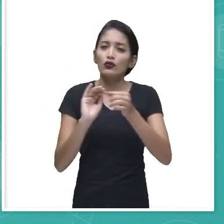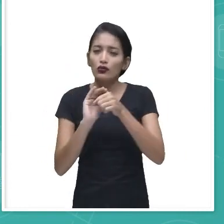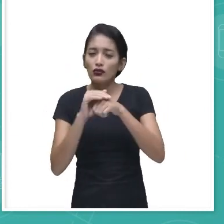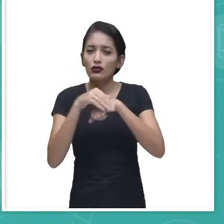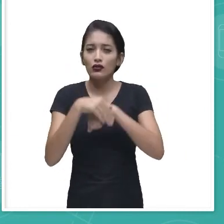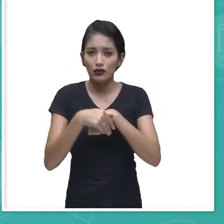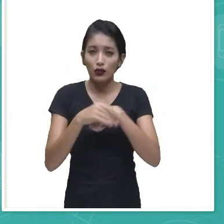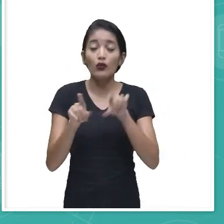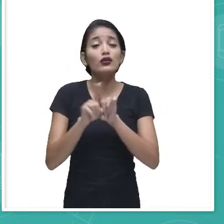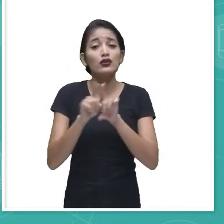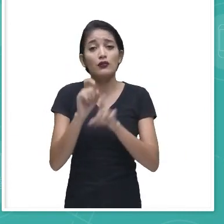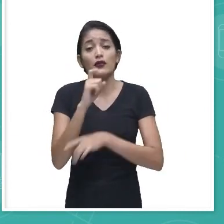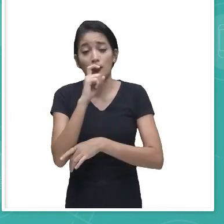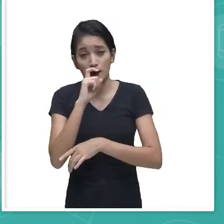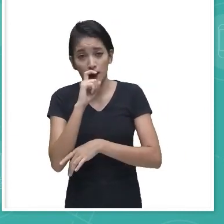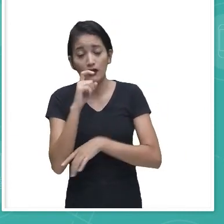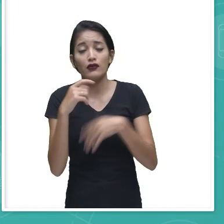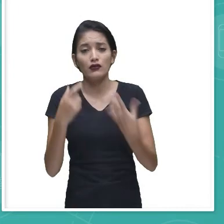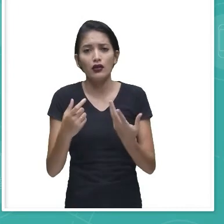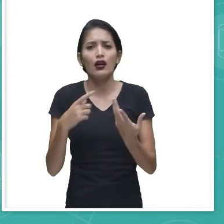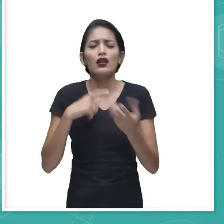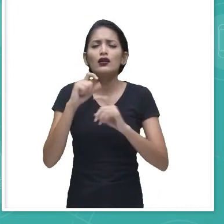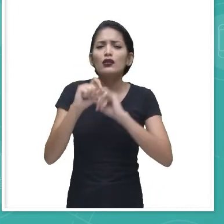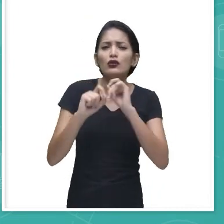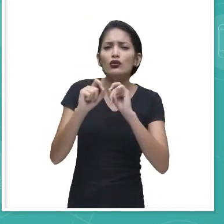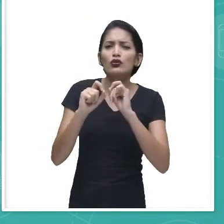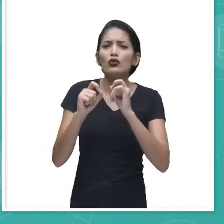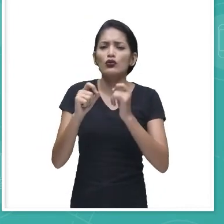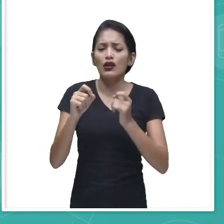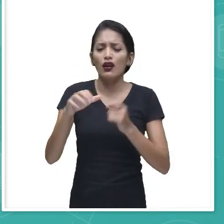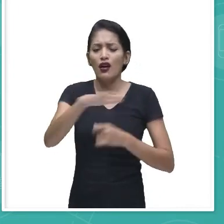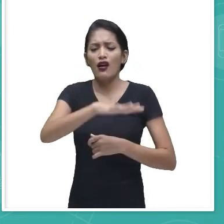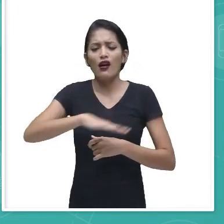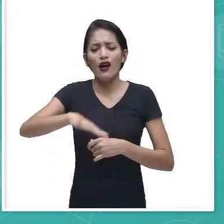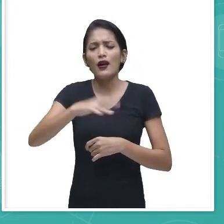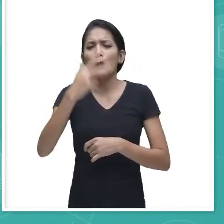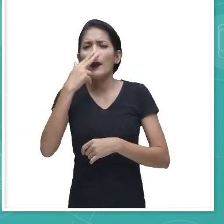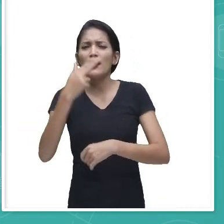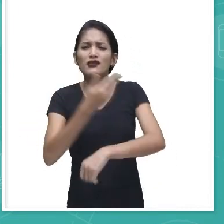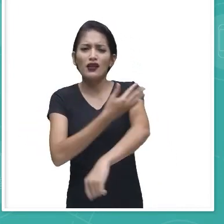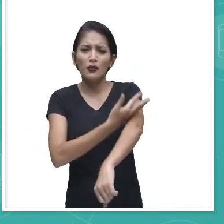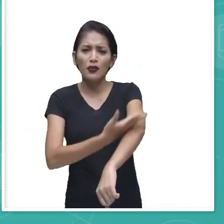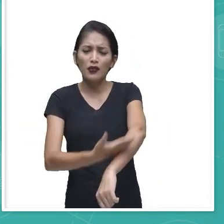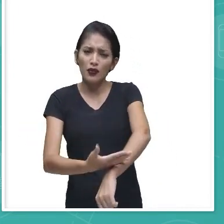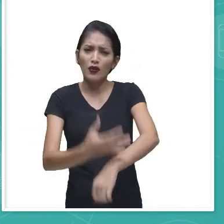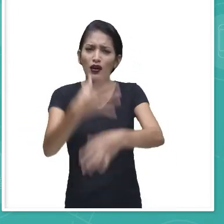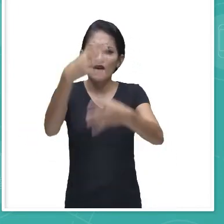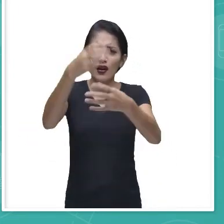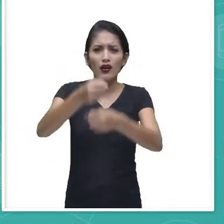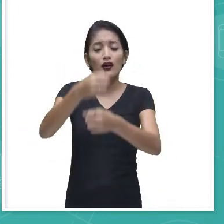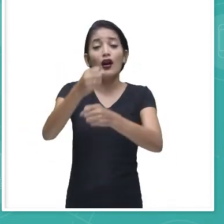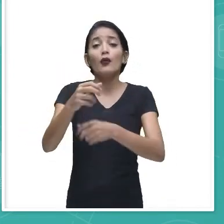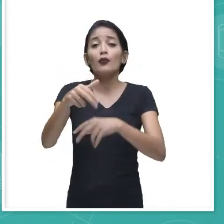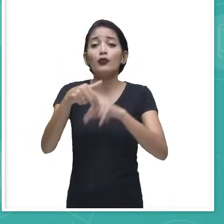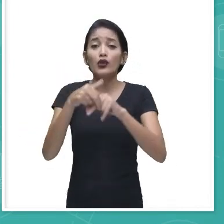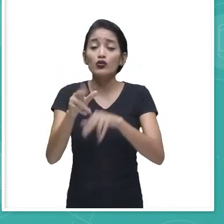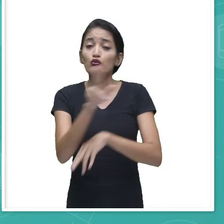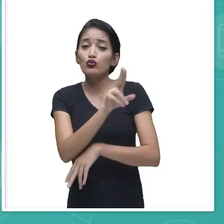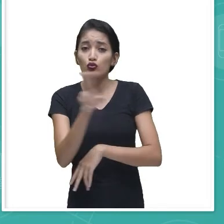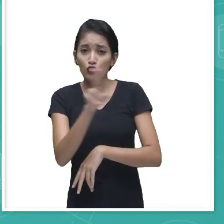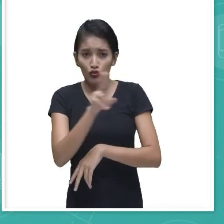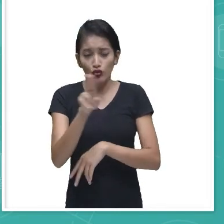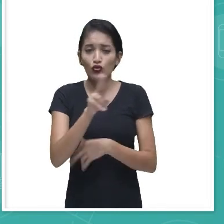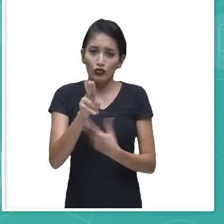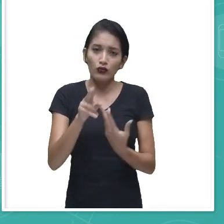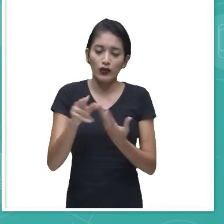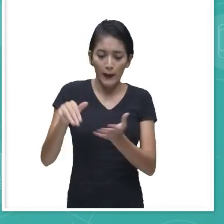Via Láctea. E aí ela tem esse aspecto de leite, né? Como se fosse um leite derramado, por isso ela recebeu o nome, né? Que é a estrada de leite, que